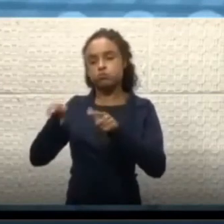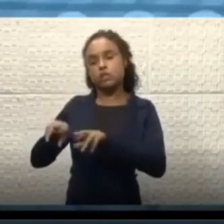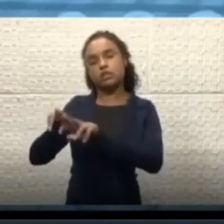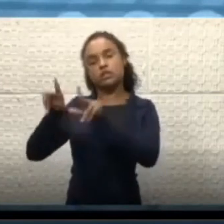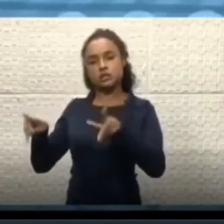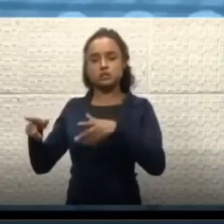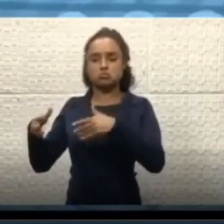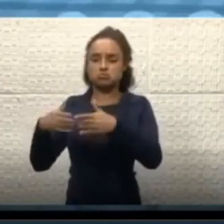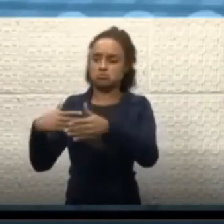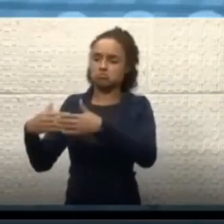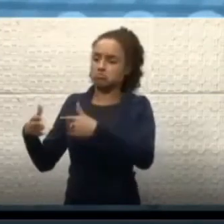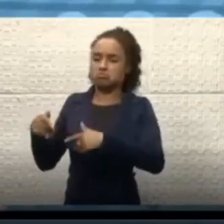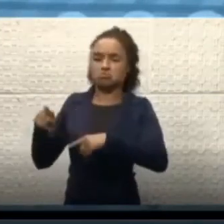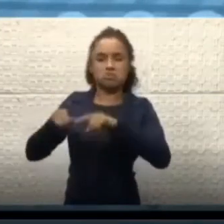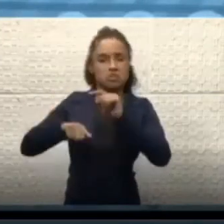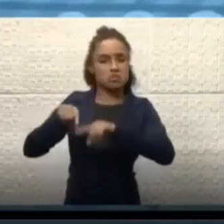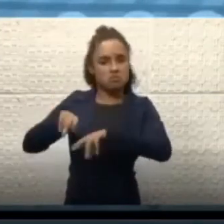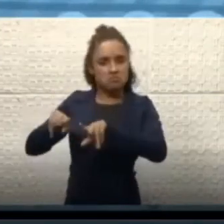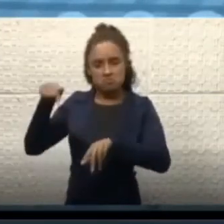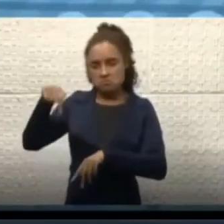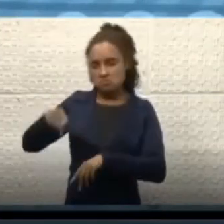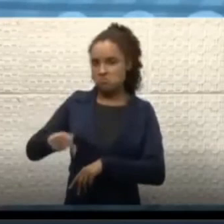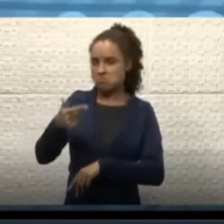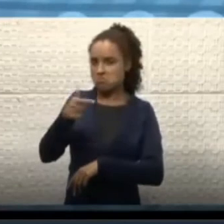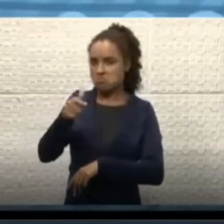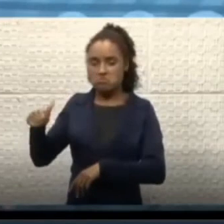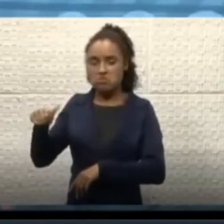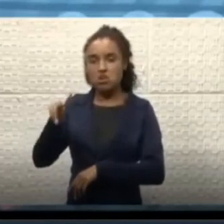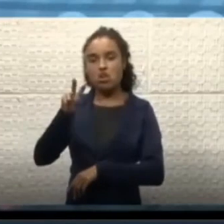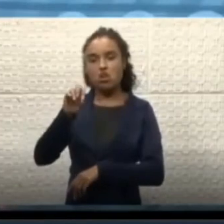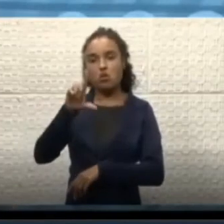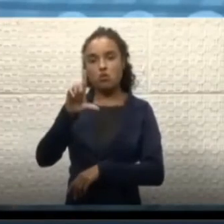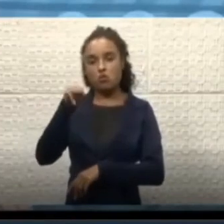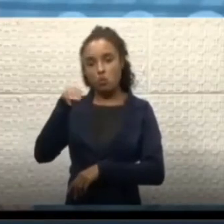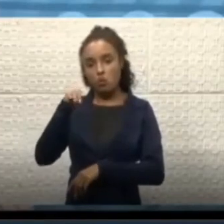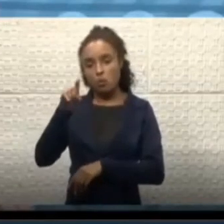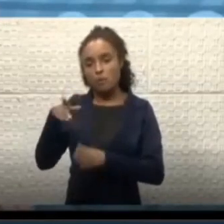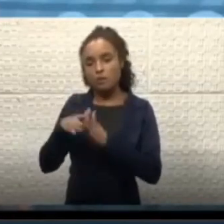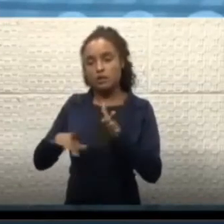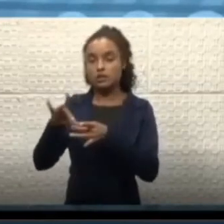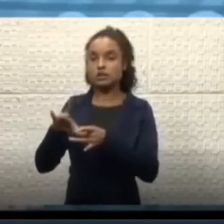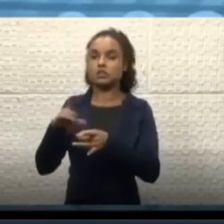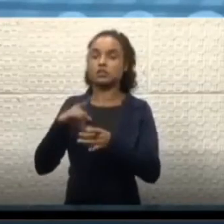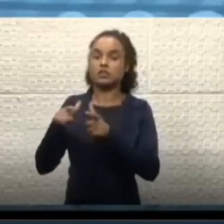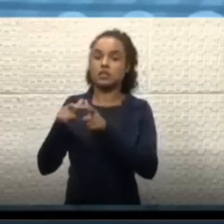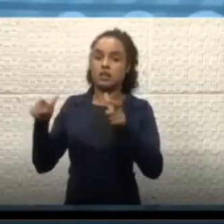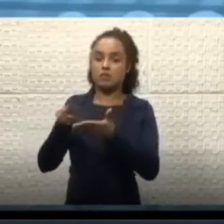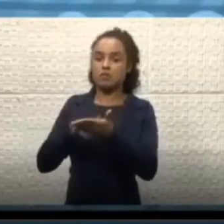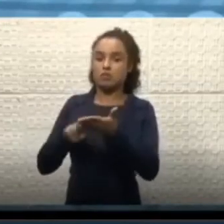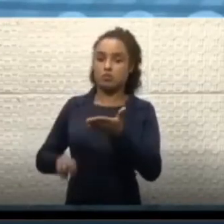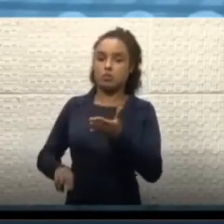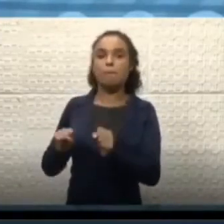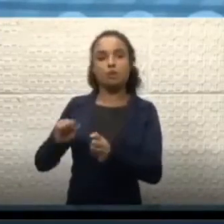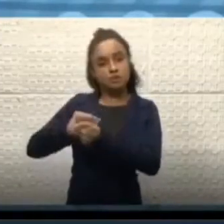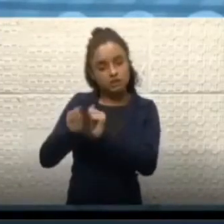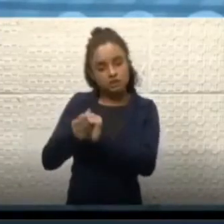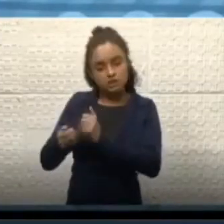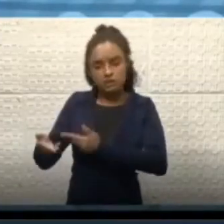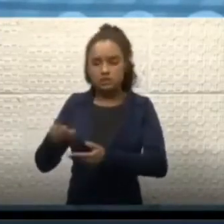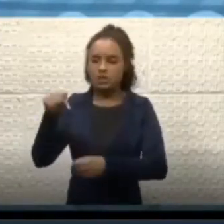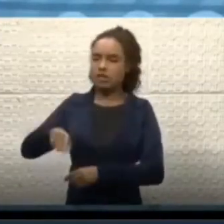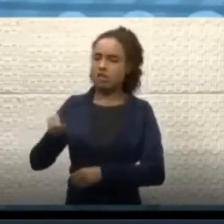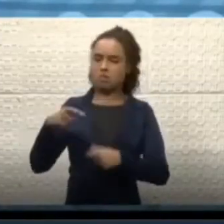pode ser aplicado para qualquer tipo de material. Se você não tiver o volume e a quantidade especificada no roteiro, é só fazer uma adaptação. Tá?